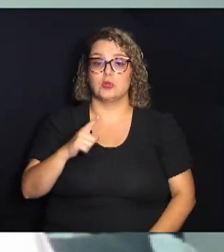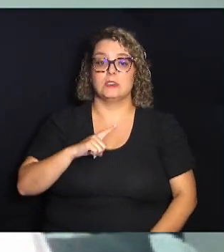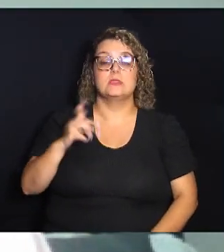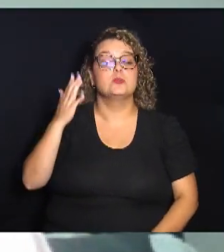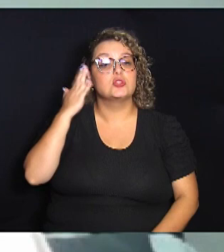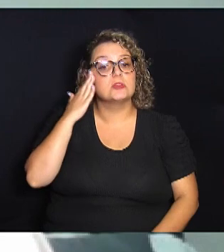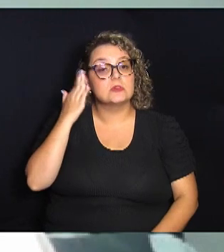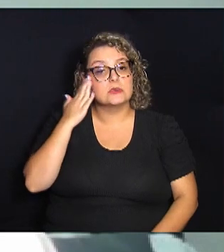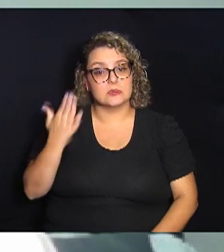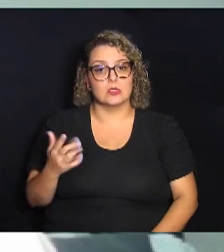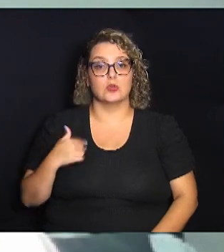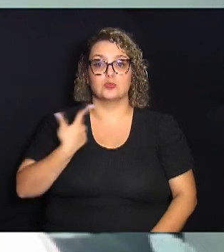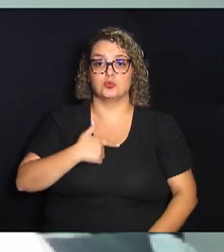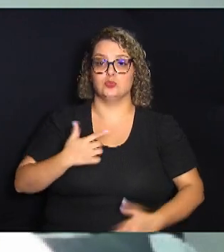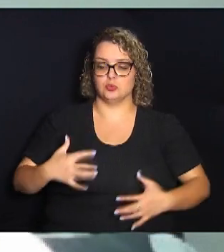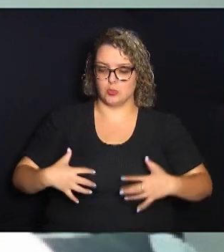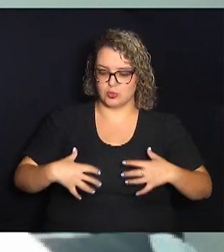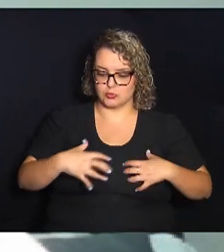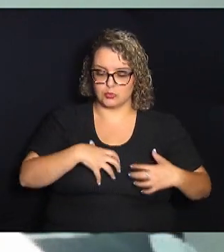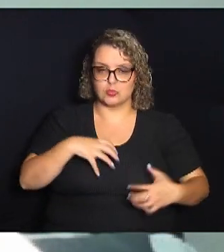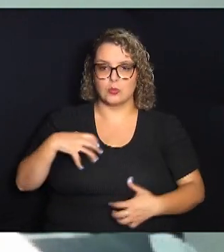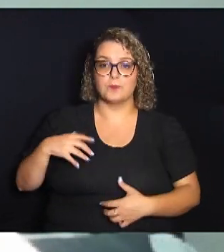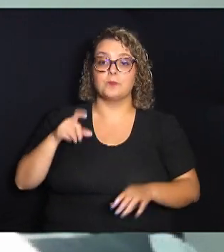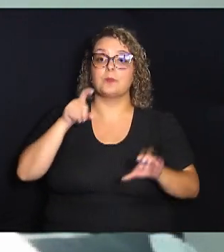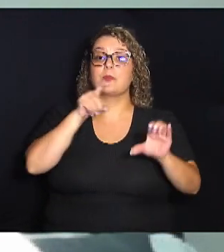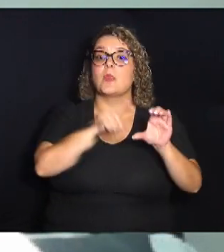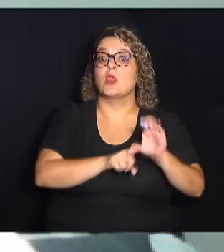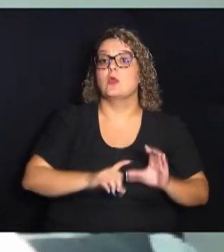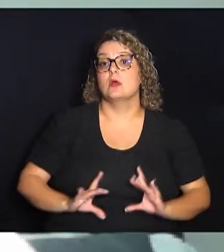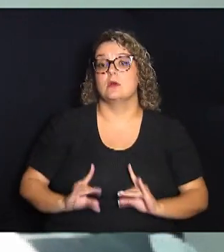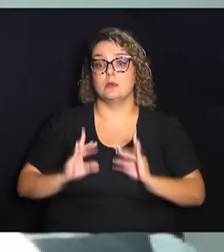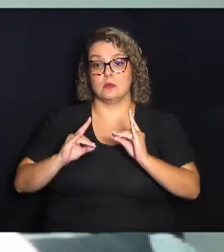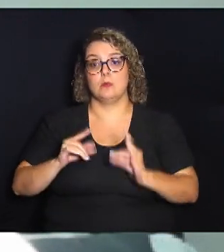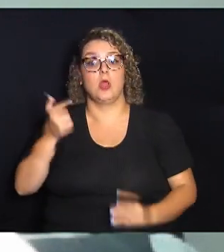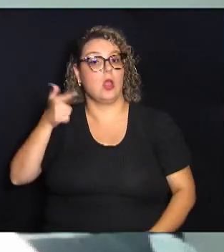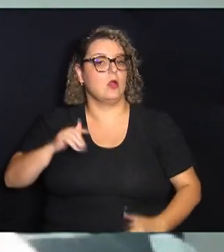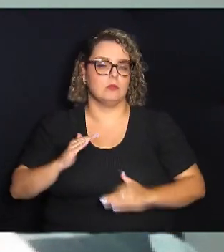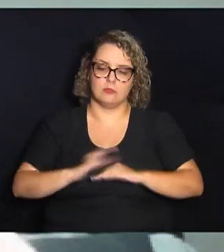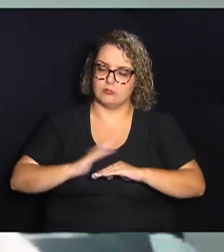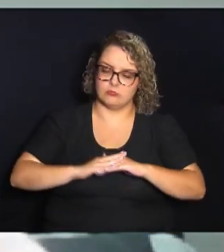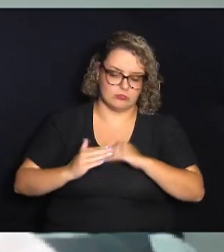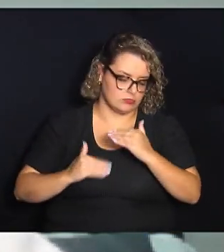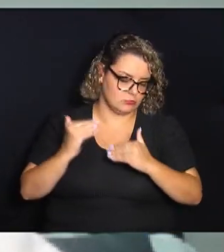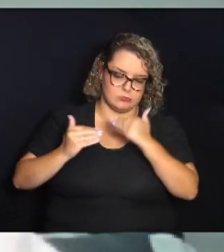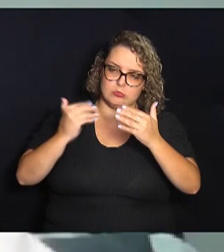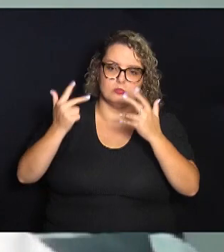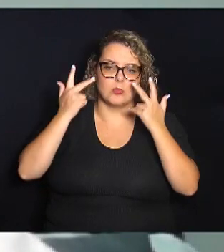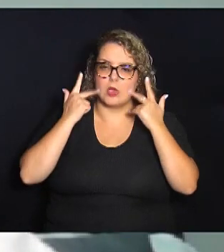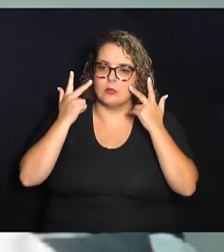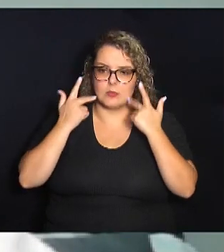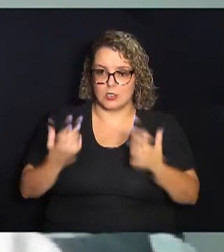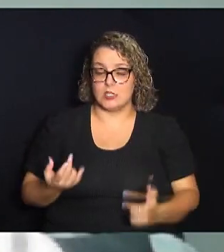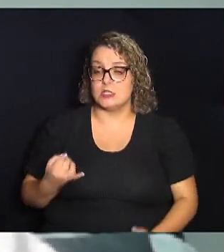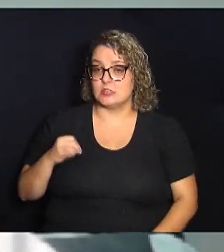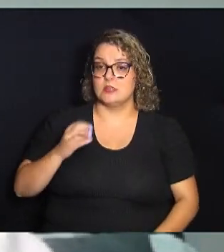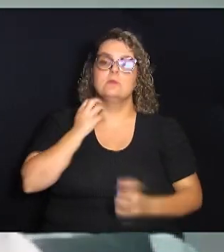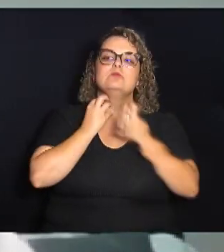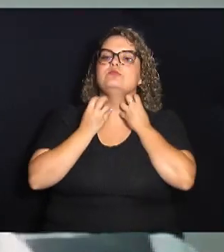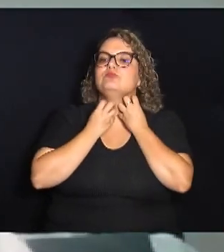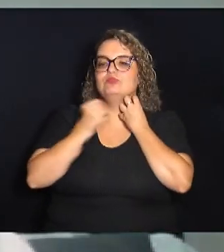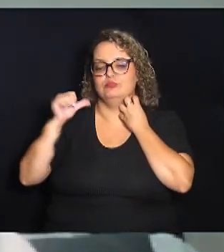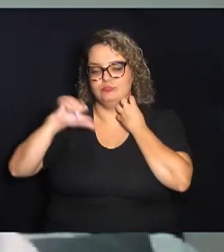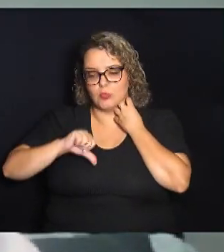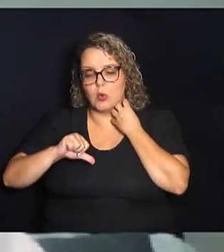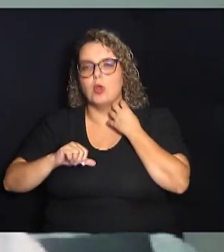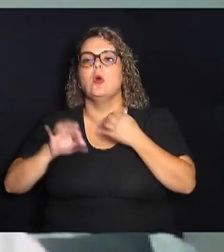entender que o nosso organismo depende de hormônio para manter suas funções vitais. Se a tireoide não está boa, você tem